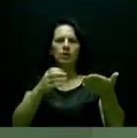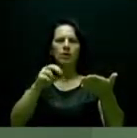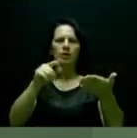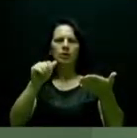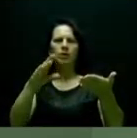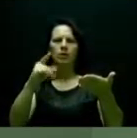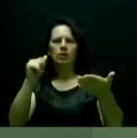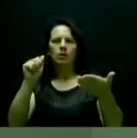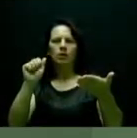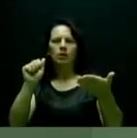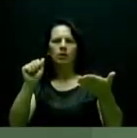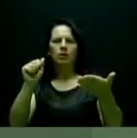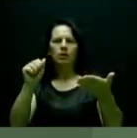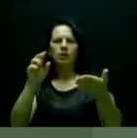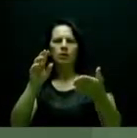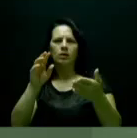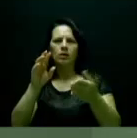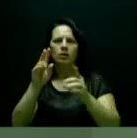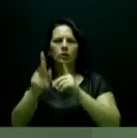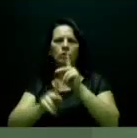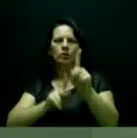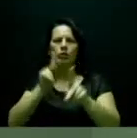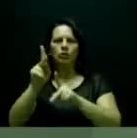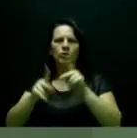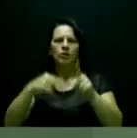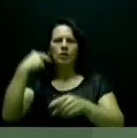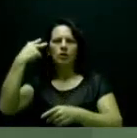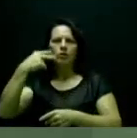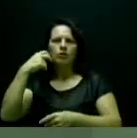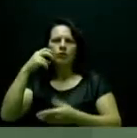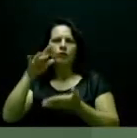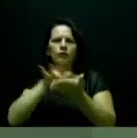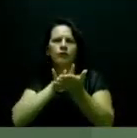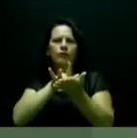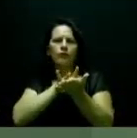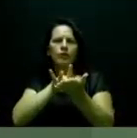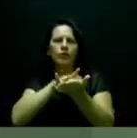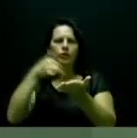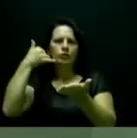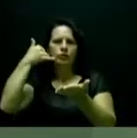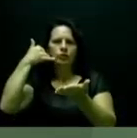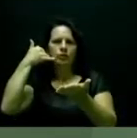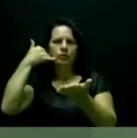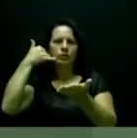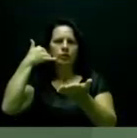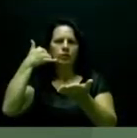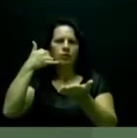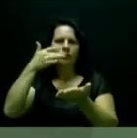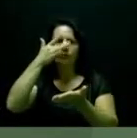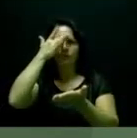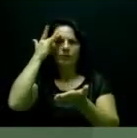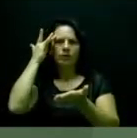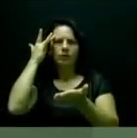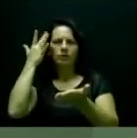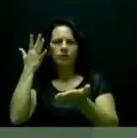sociedade, vereador nas ruas fingindo que está utilizando o telefone para não falar com os